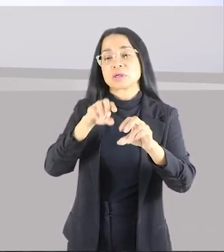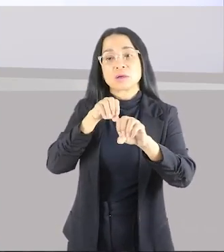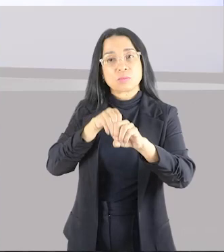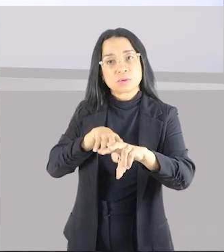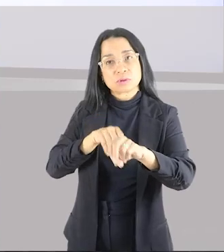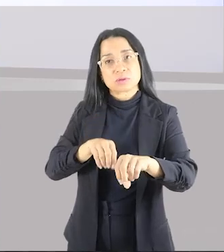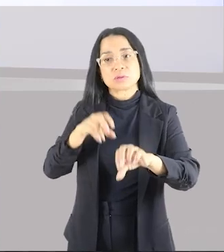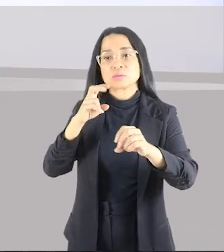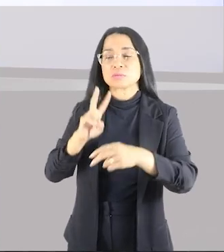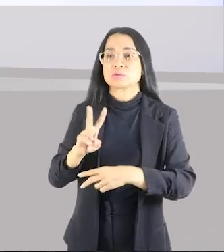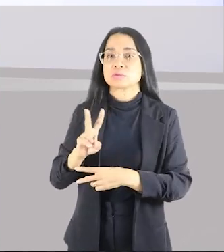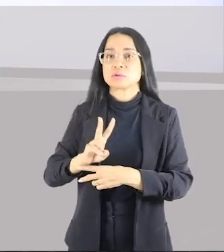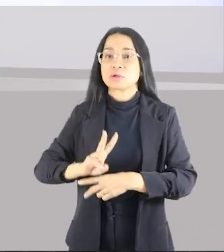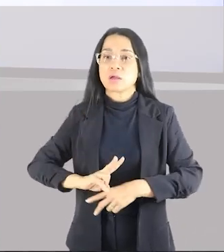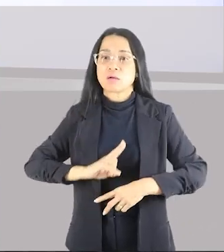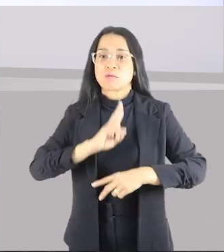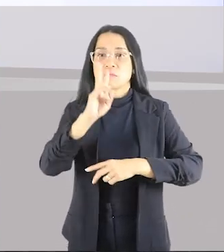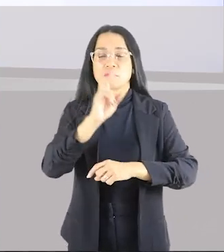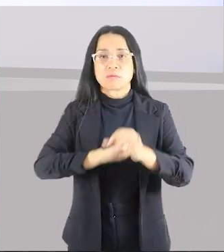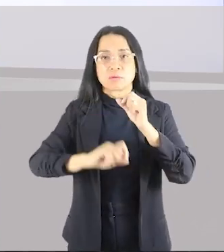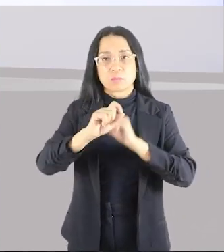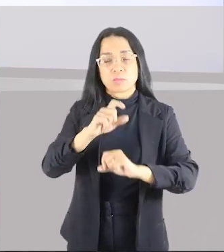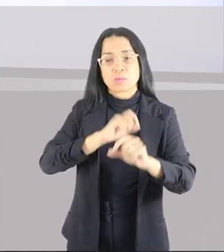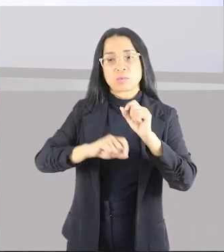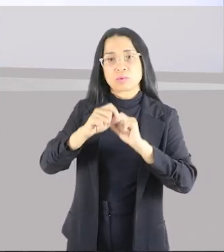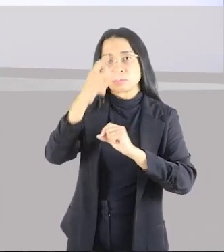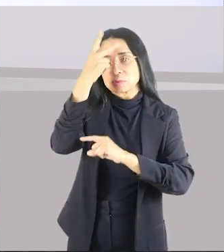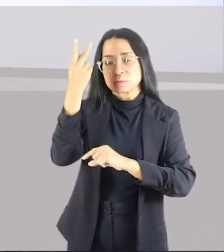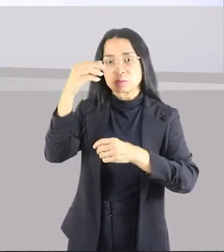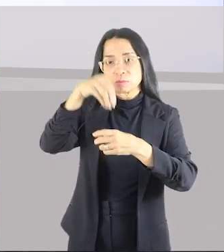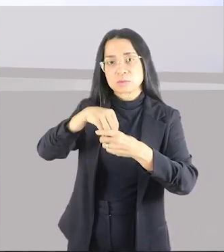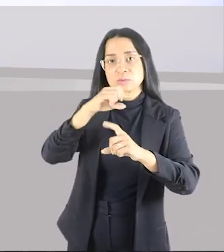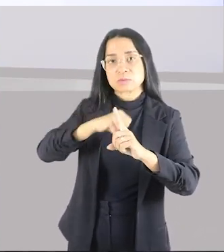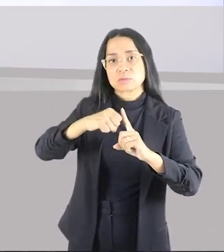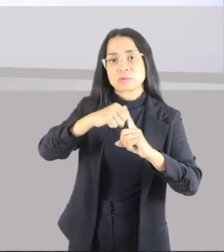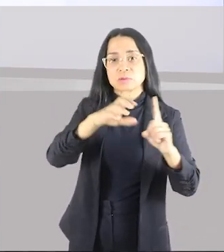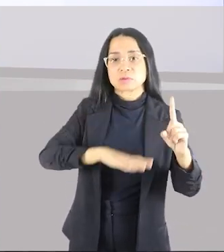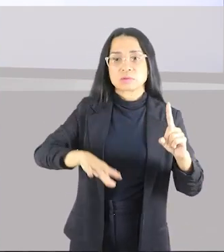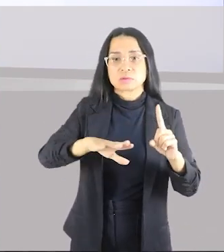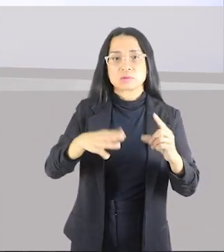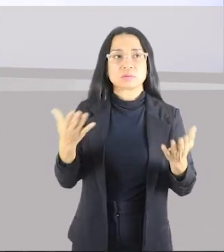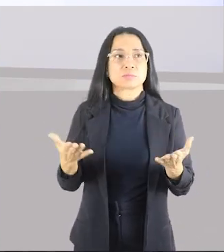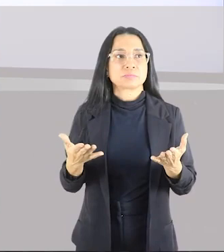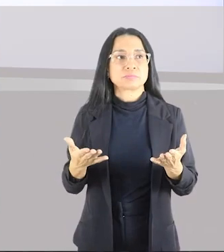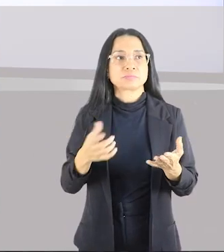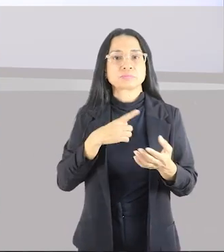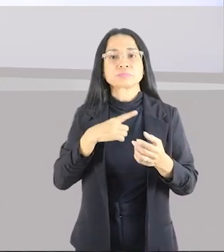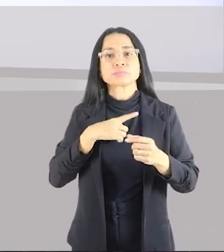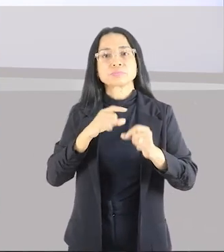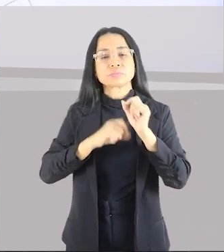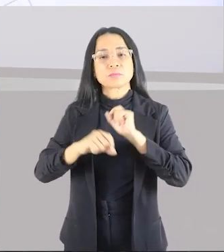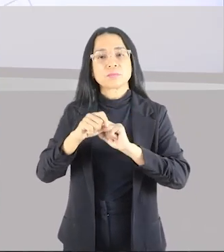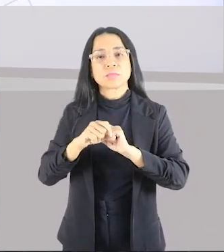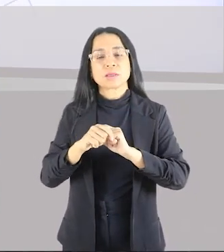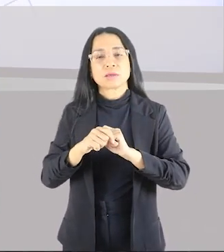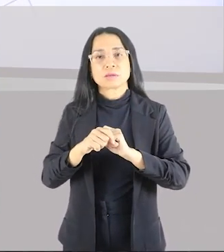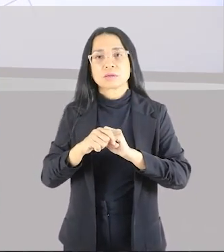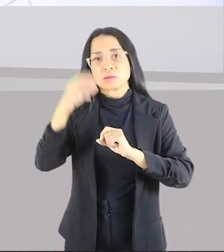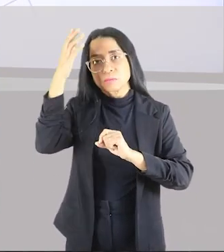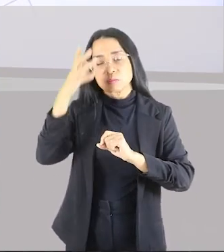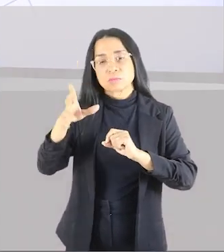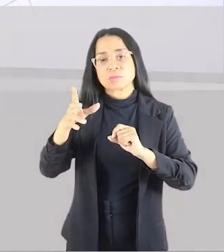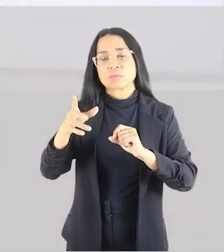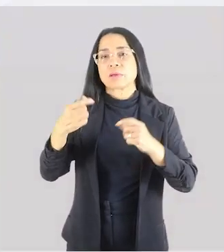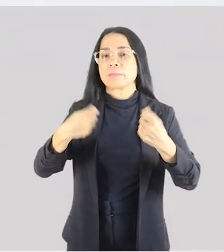de valores para esse ser humano ou para esse indivíduo dentro da sociedade. Quando a gente trata de cultura, a gente precisa dos dois. E aí